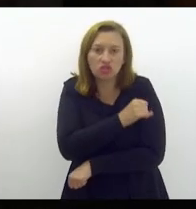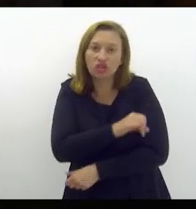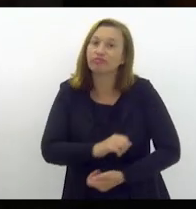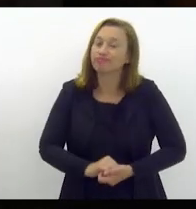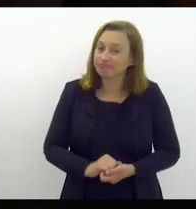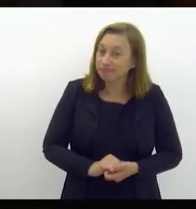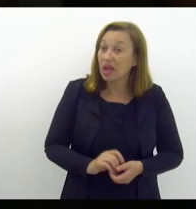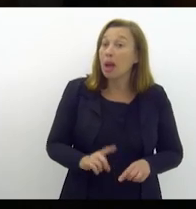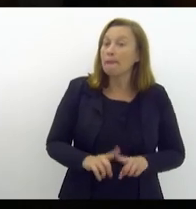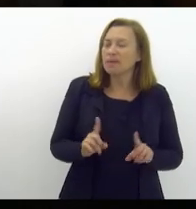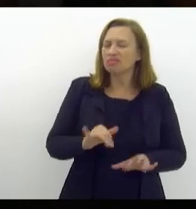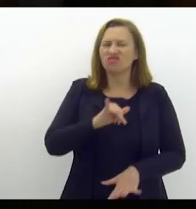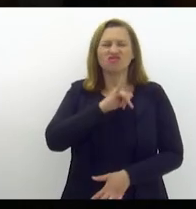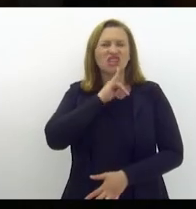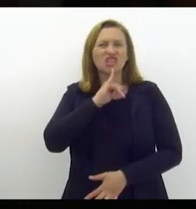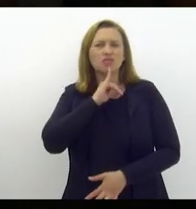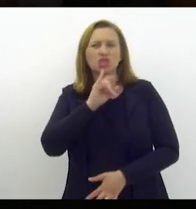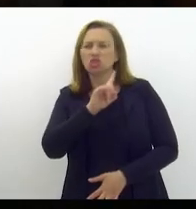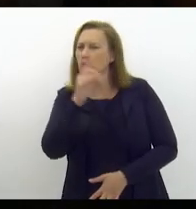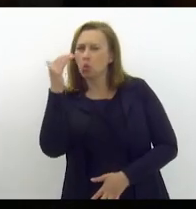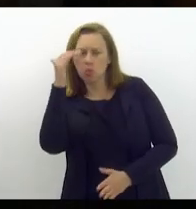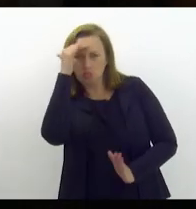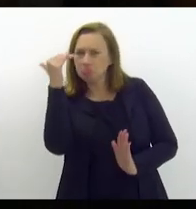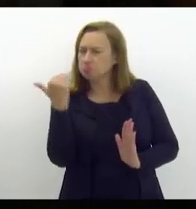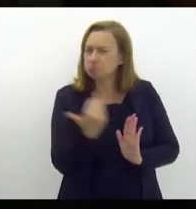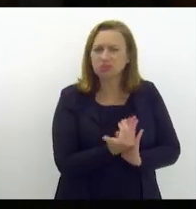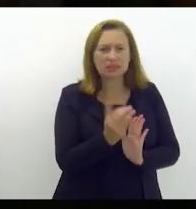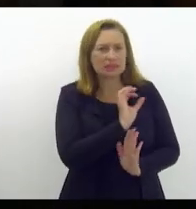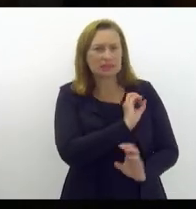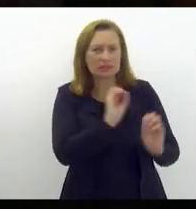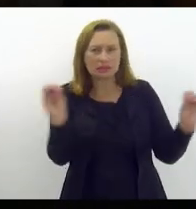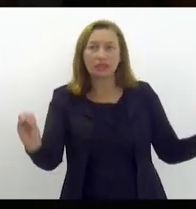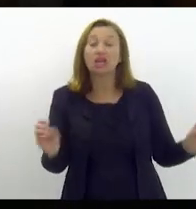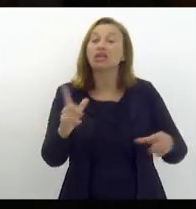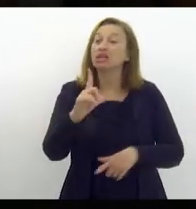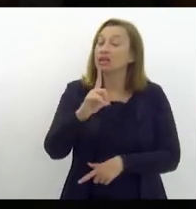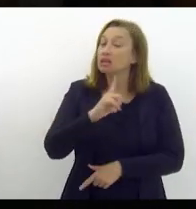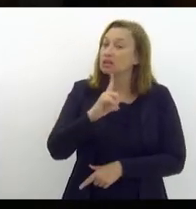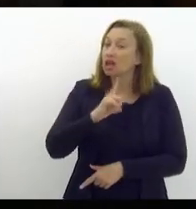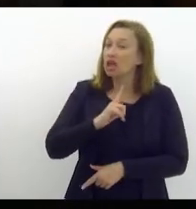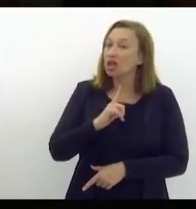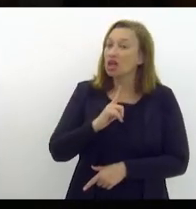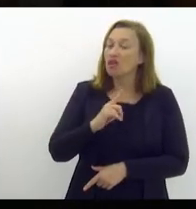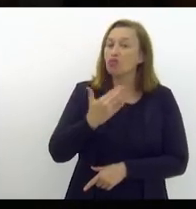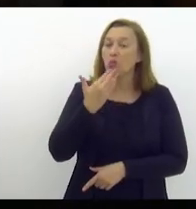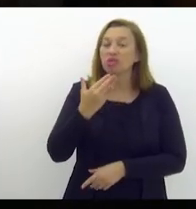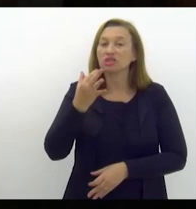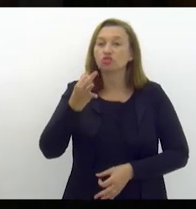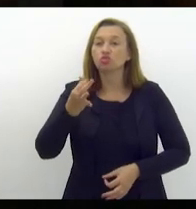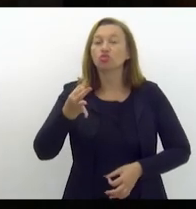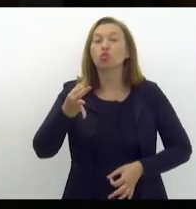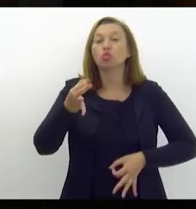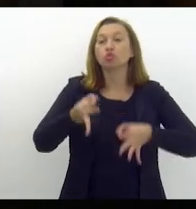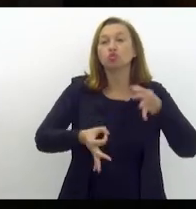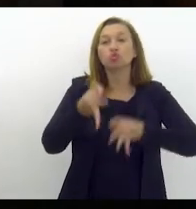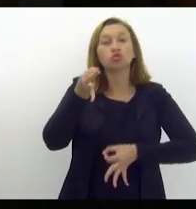Janeiro. Mas, infelizmente, ela não é cumprida. A gente teve uma decisão judicial,